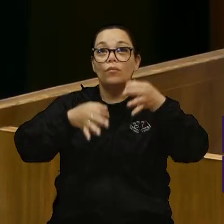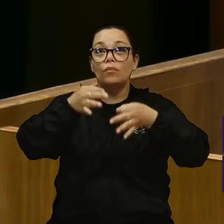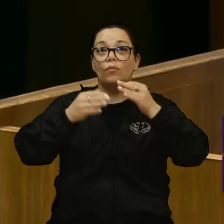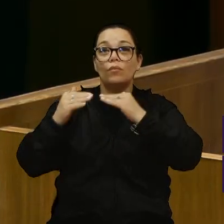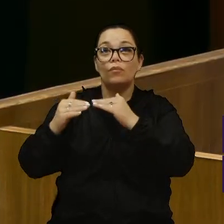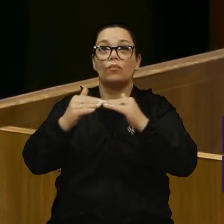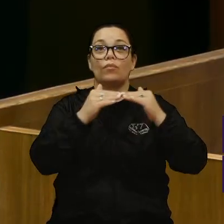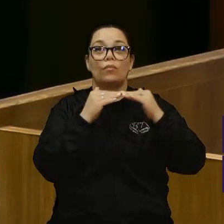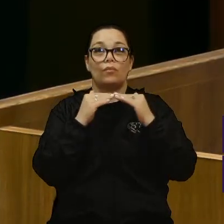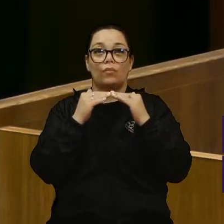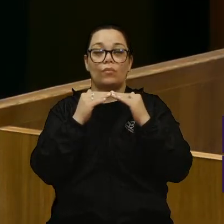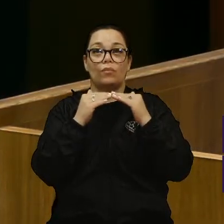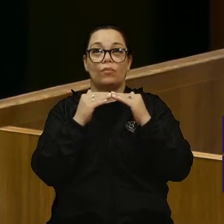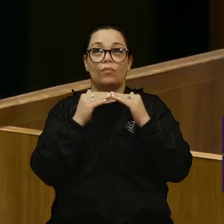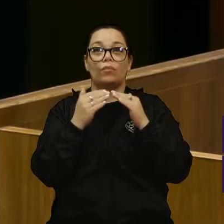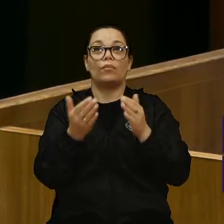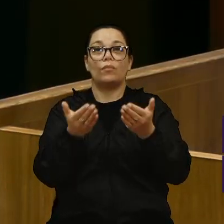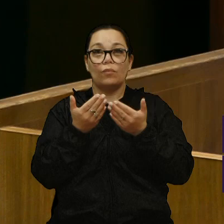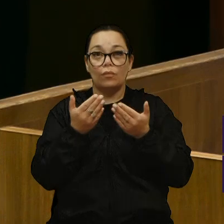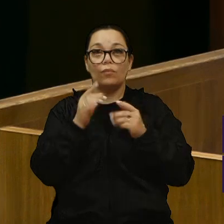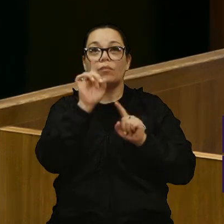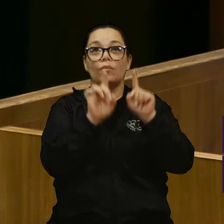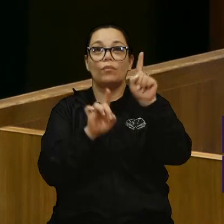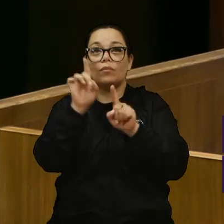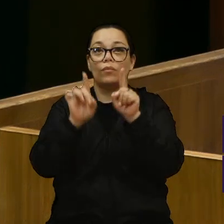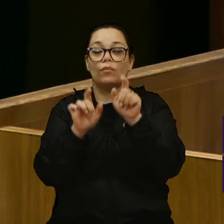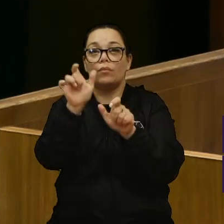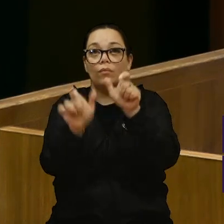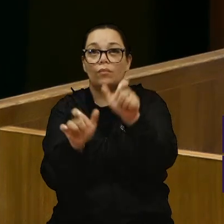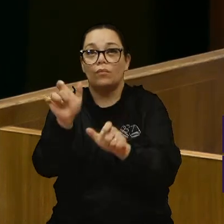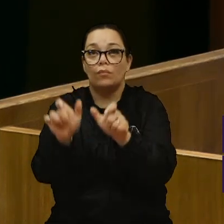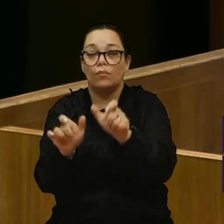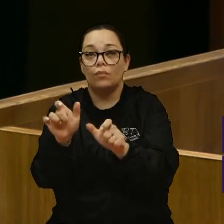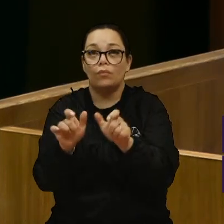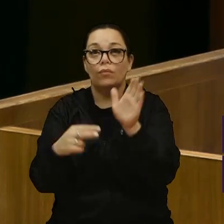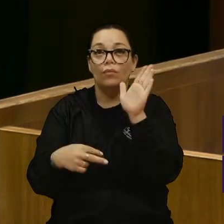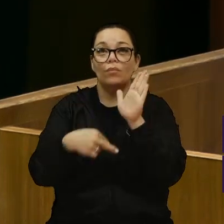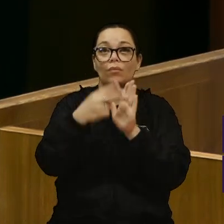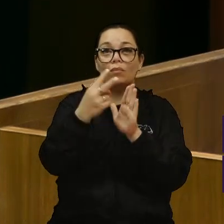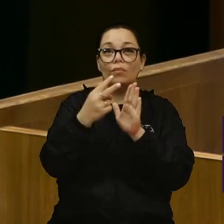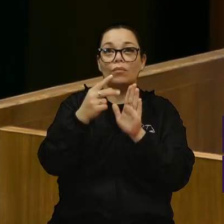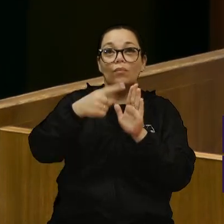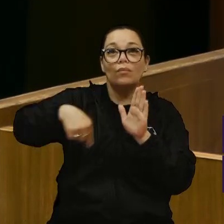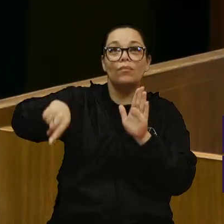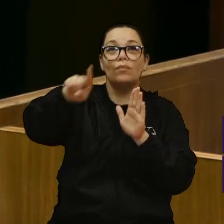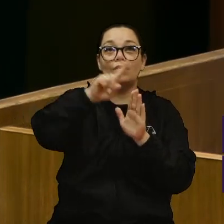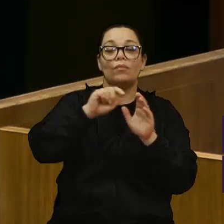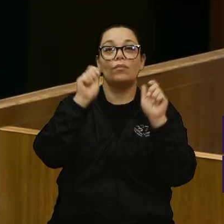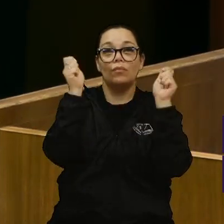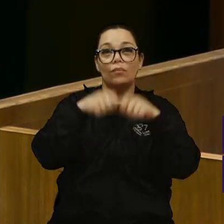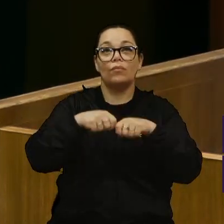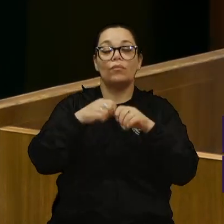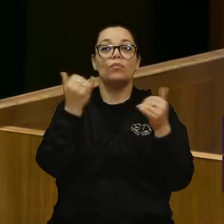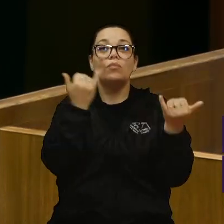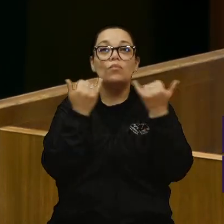igualitário. Quero que algumas dessas vozes sejam ouvidas aqui dentro dessa casa.